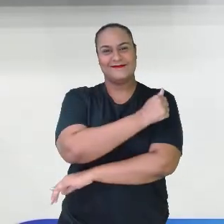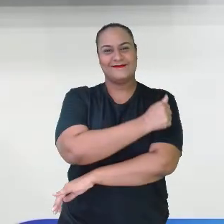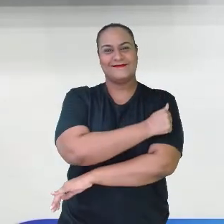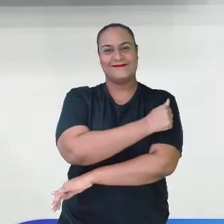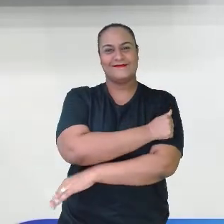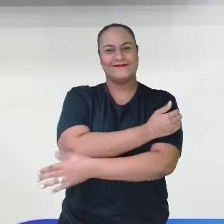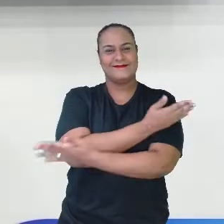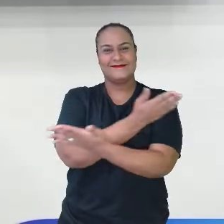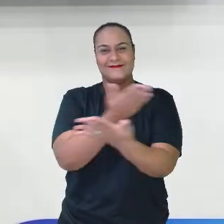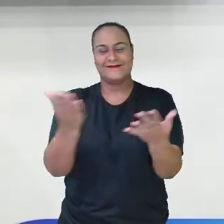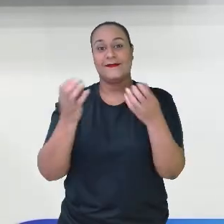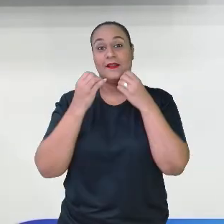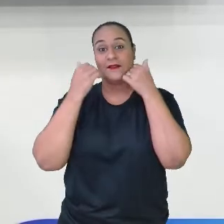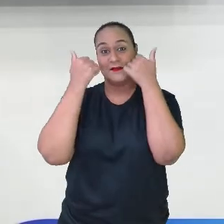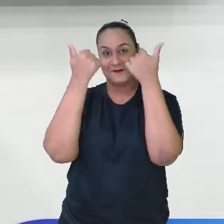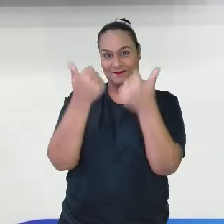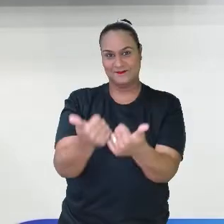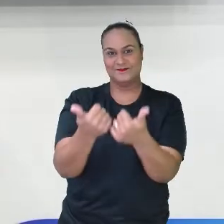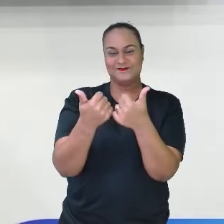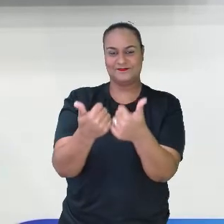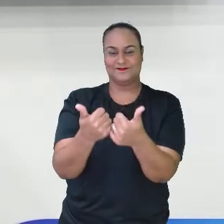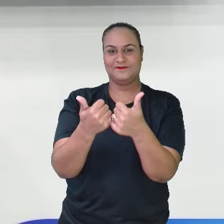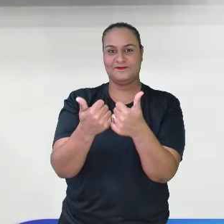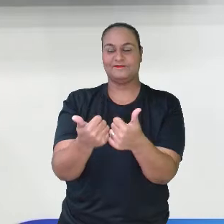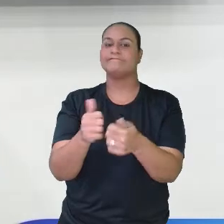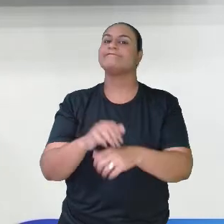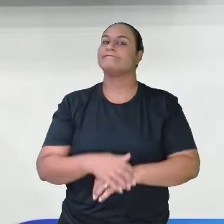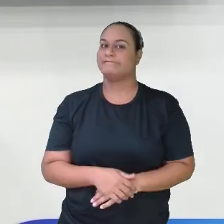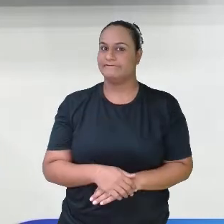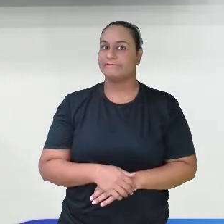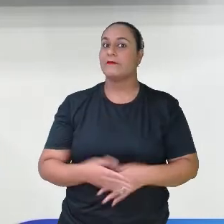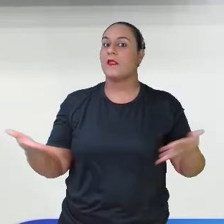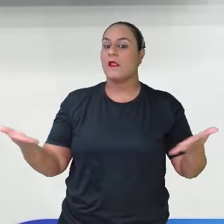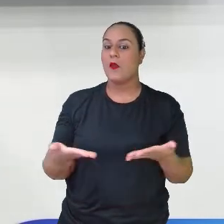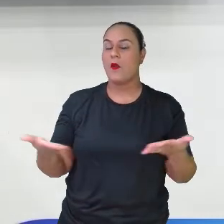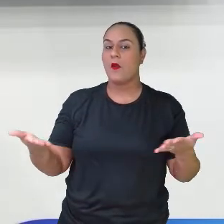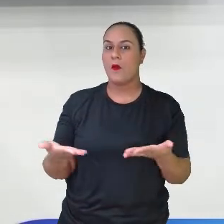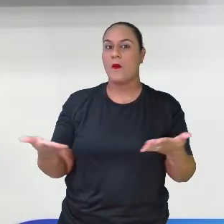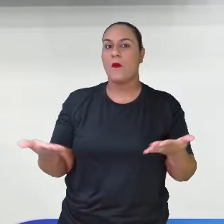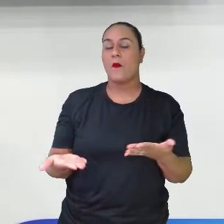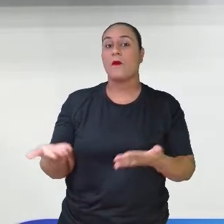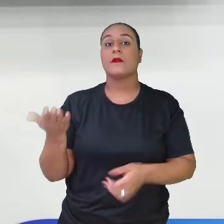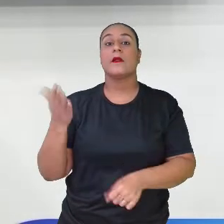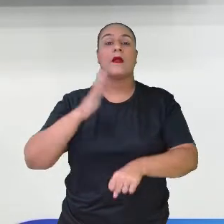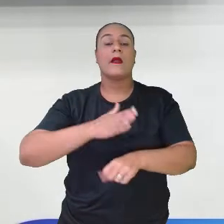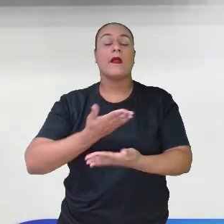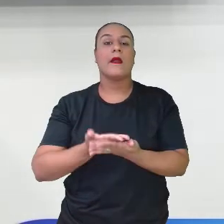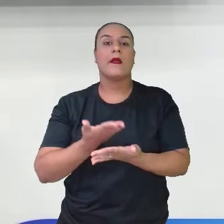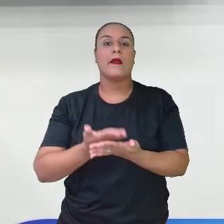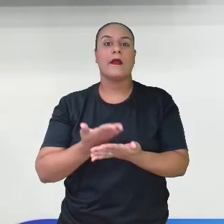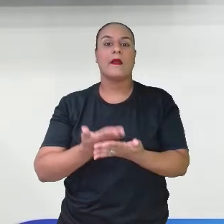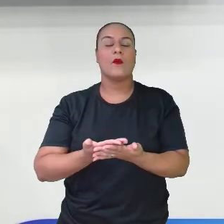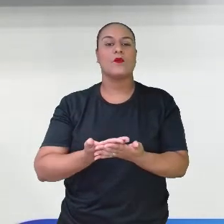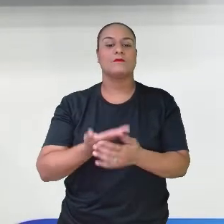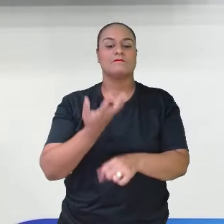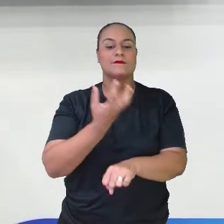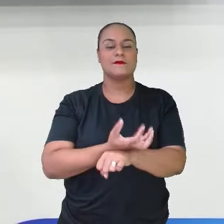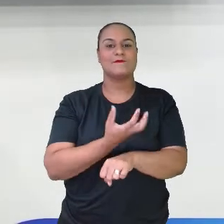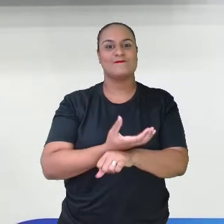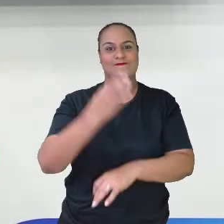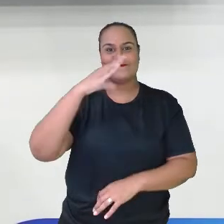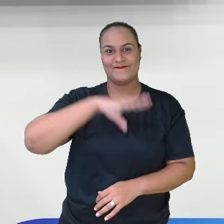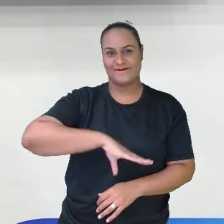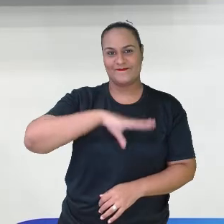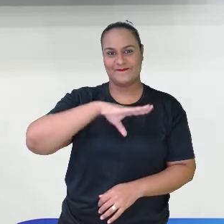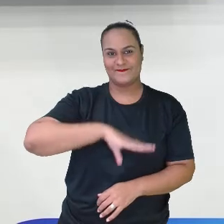estudantes, tudo bem com vocês? Chegando para mais uma aula de língua